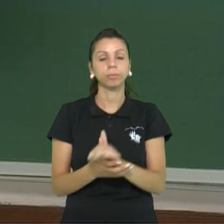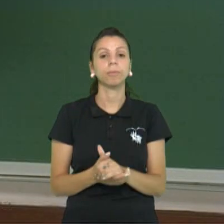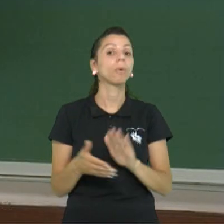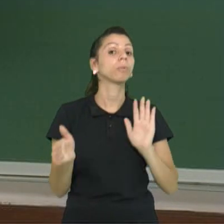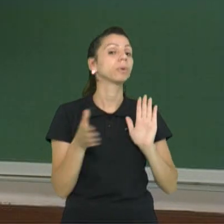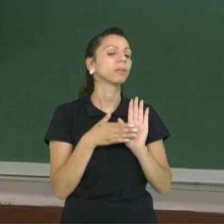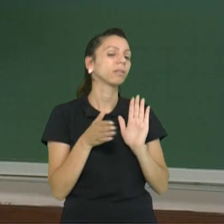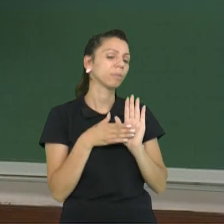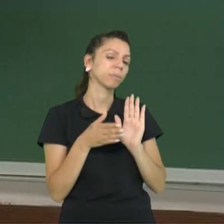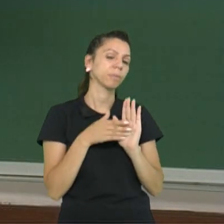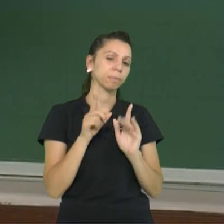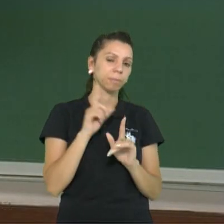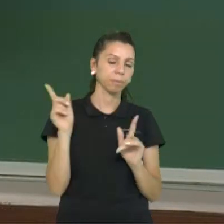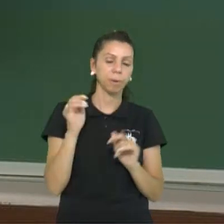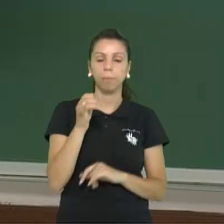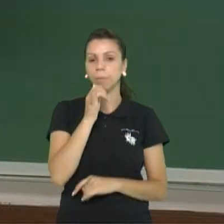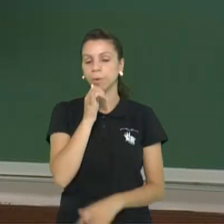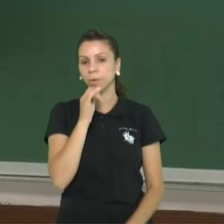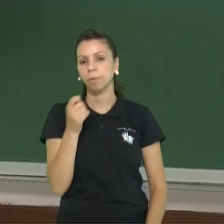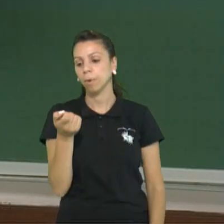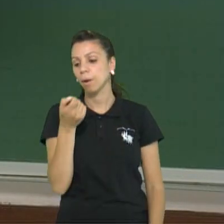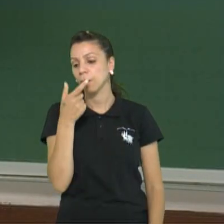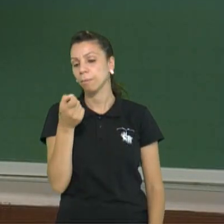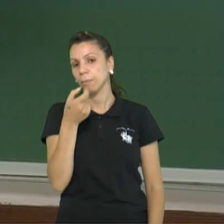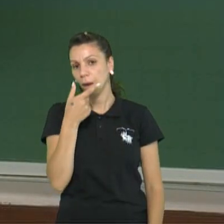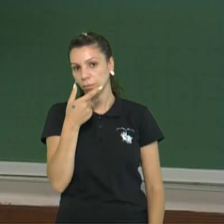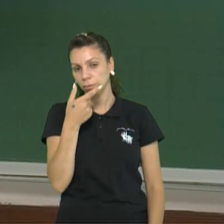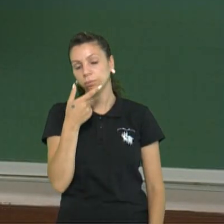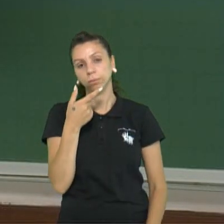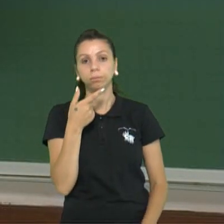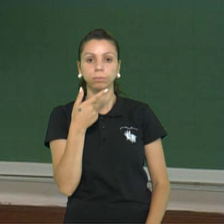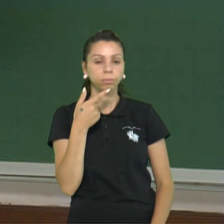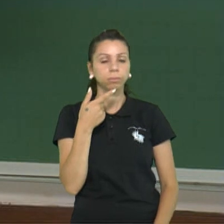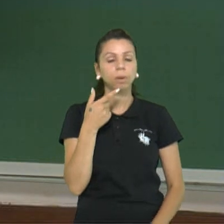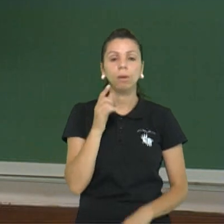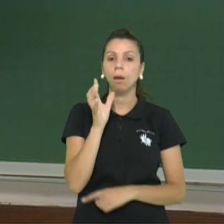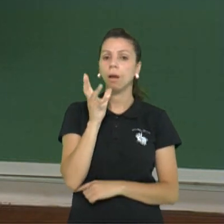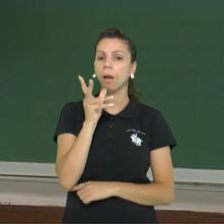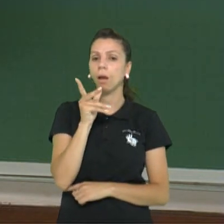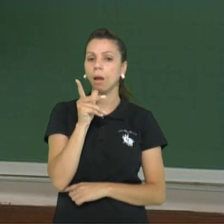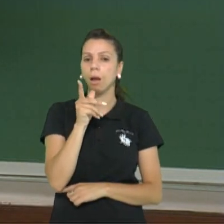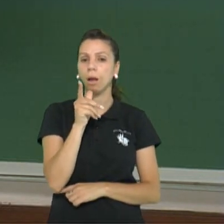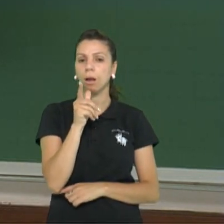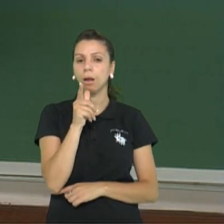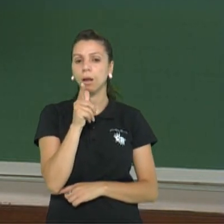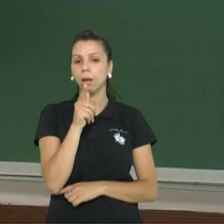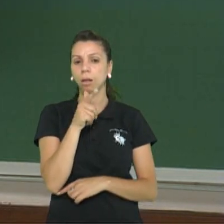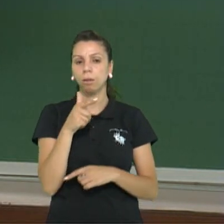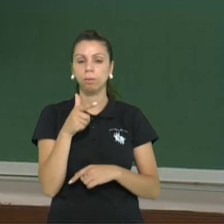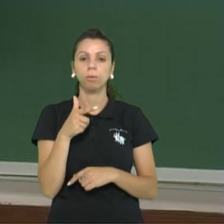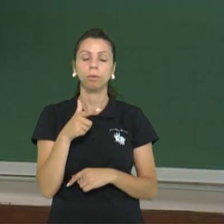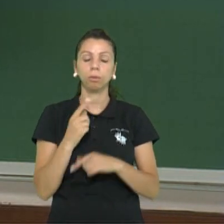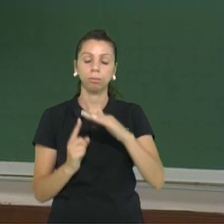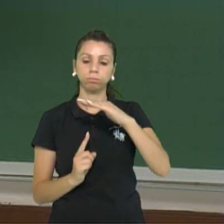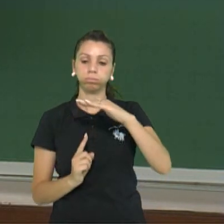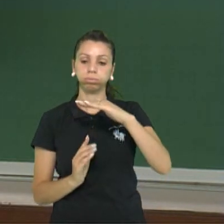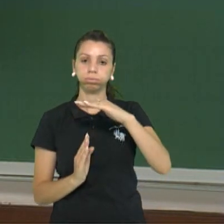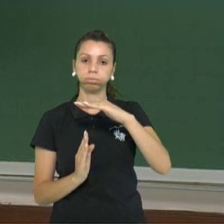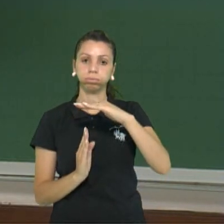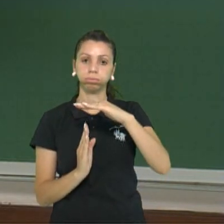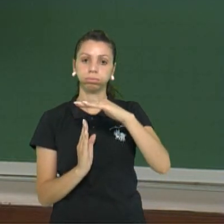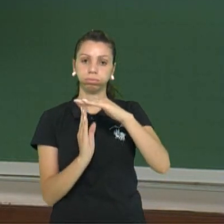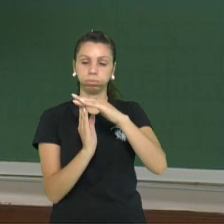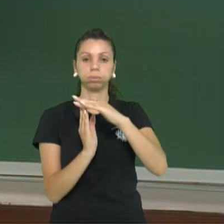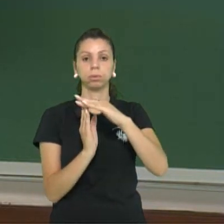aqui? Quando você ingere uma medicação, essa medicação ela demora para atingir o pico, a concentração